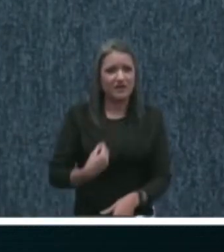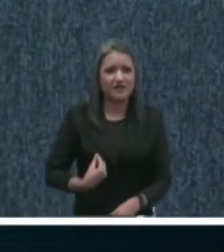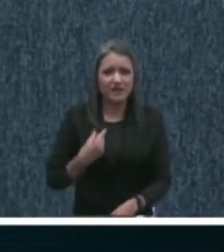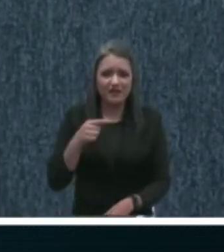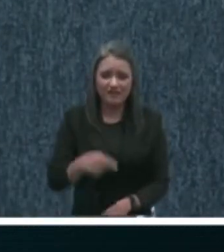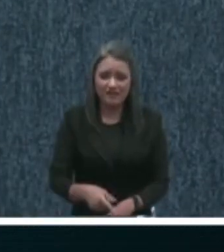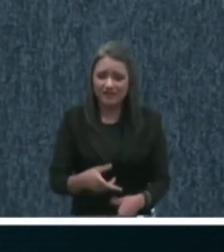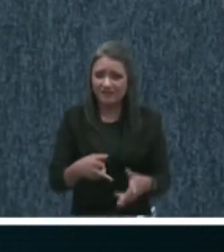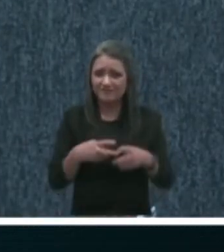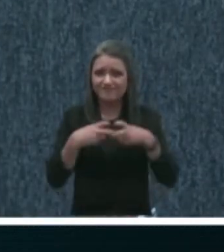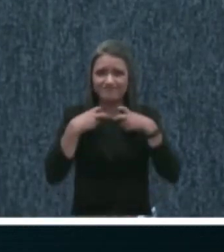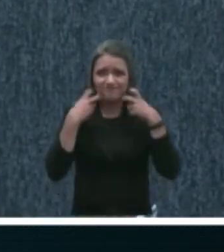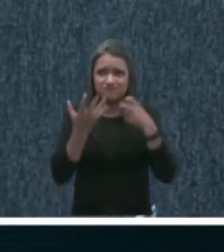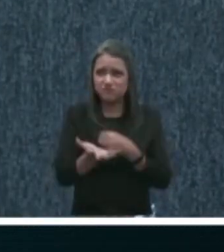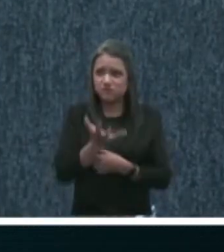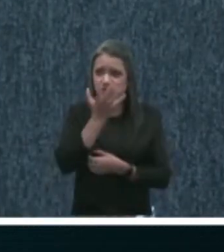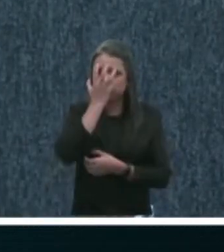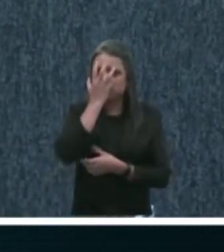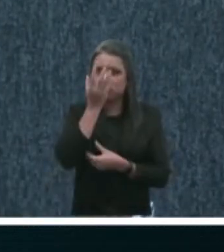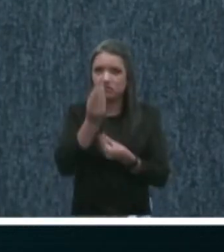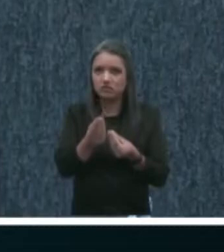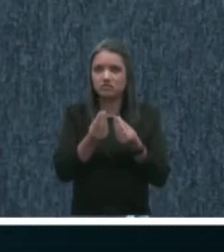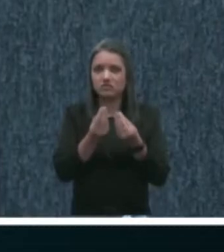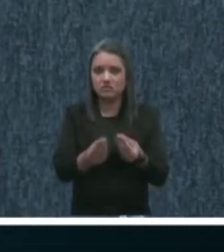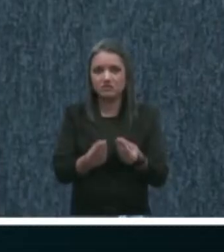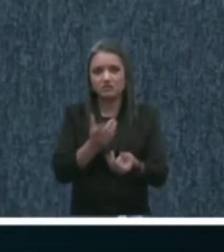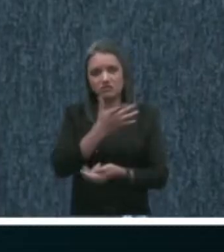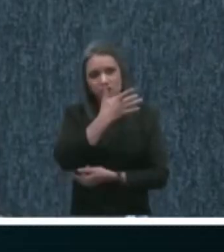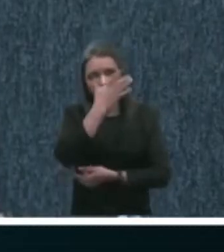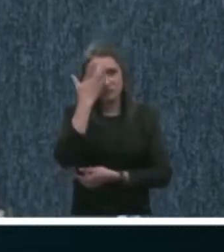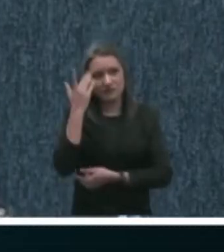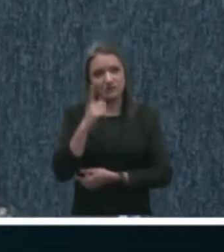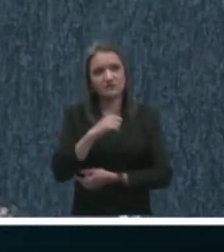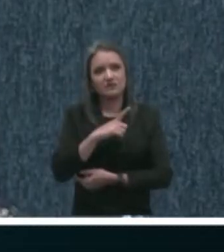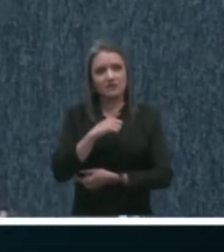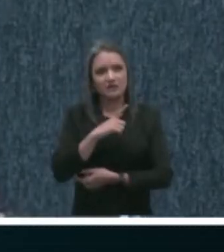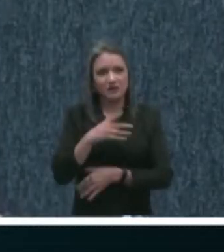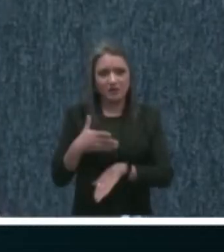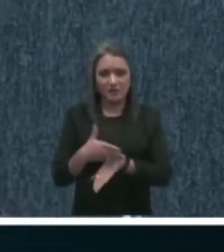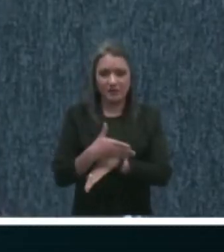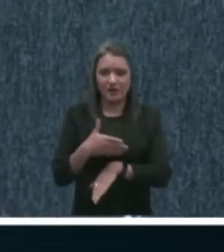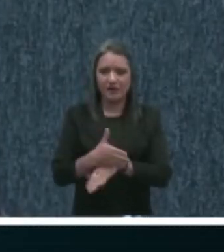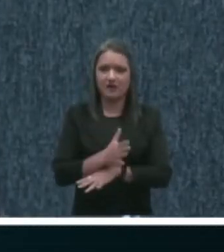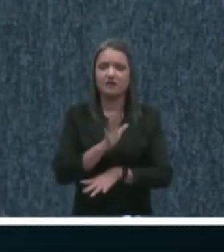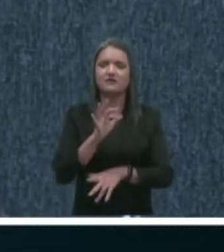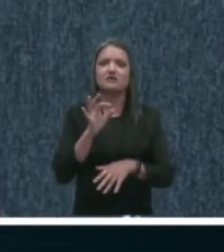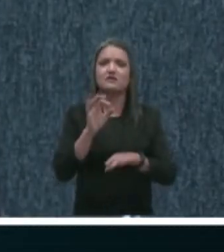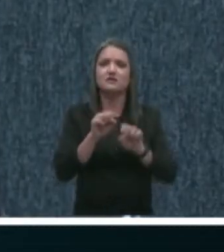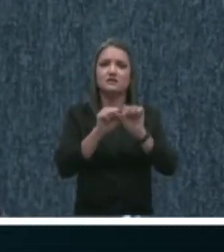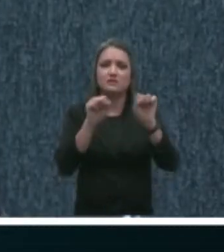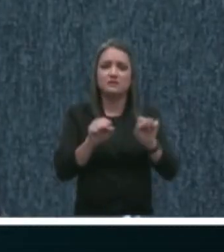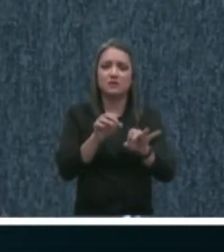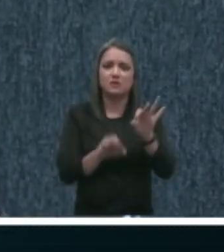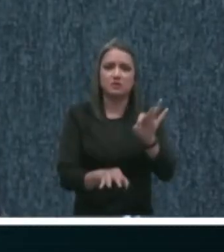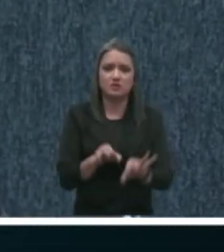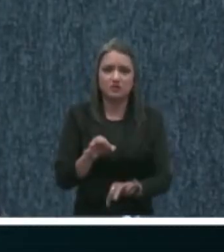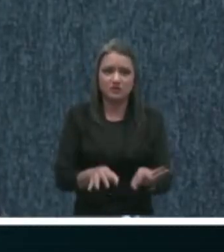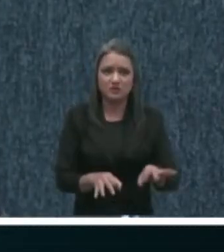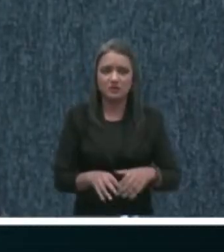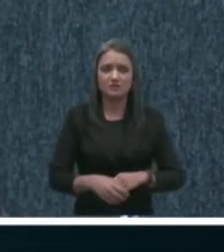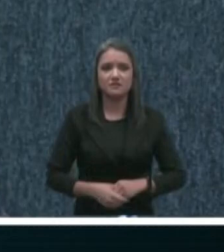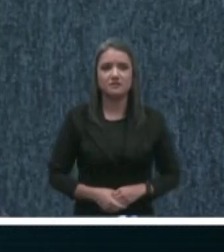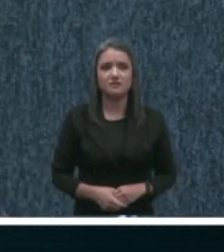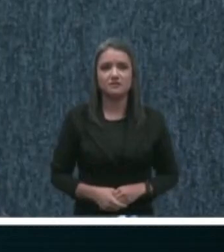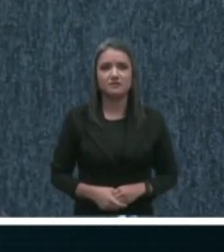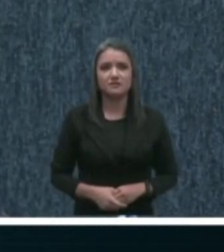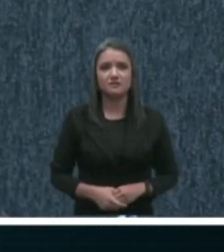que integram ou integram na condição de participantes do sistema de justiça,